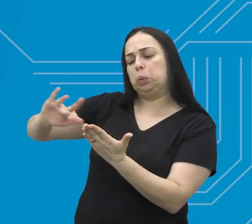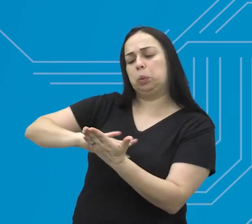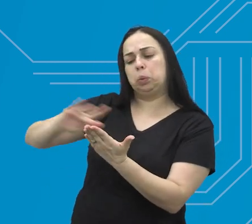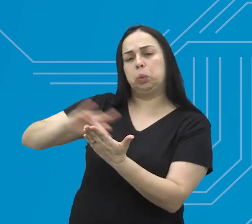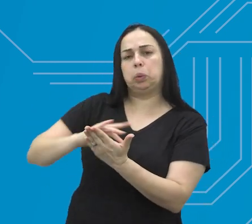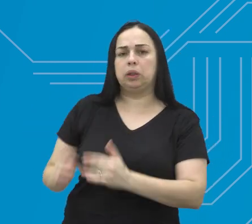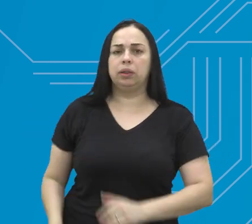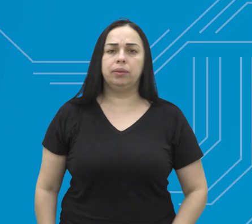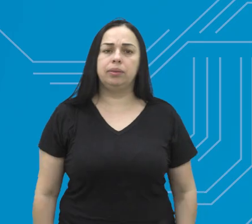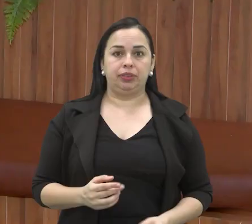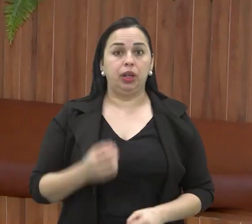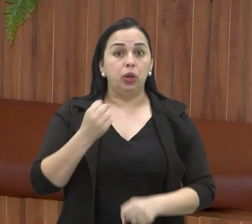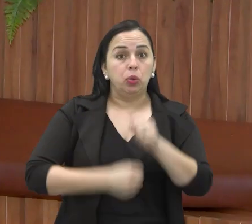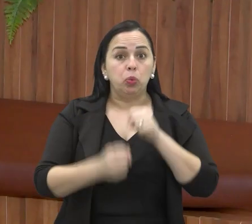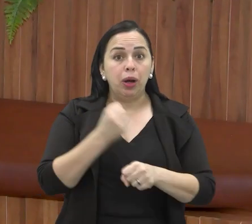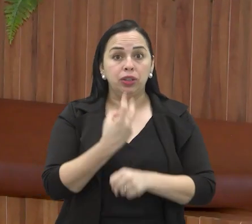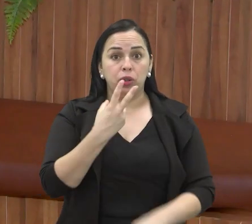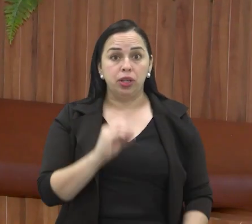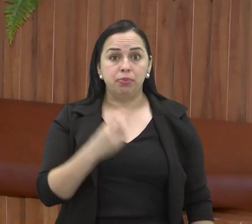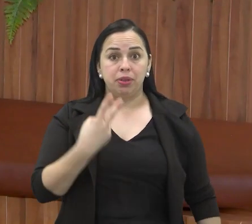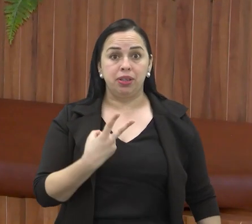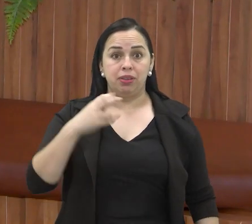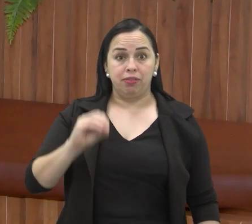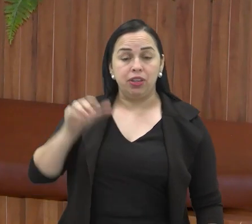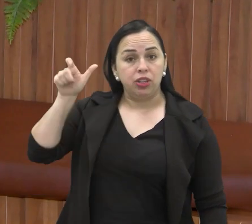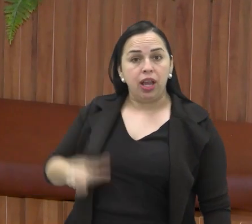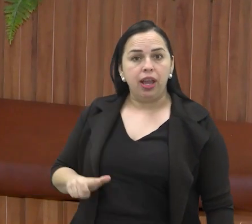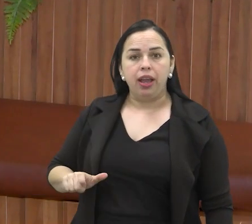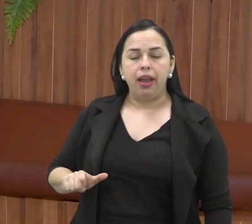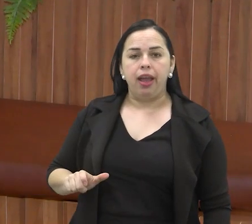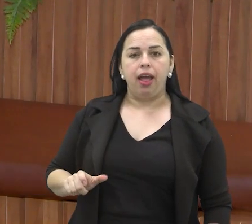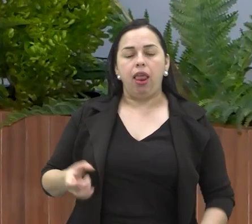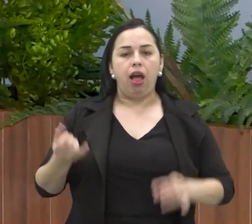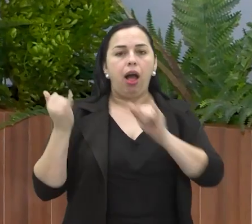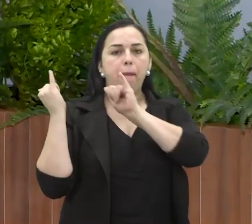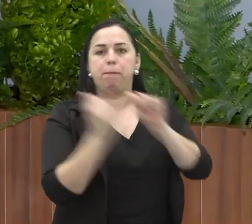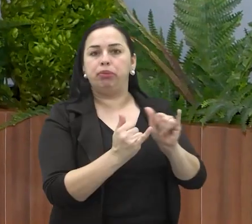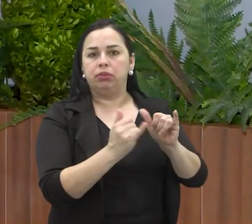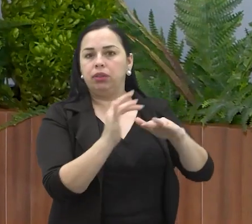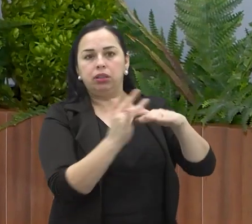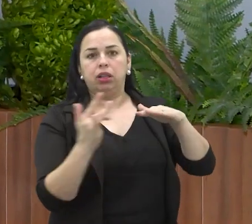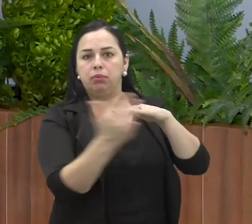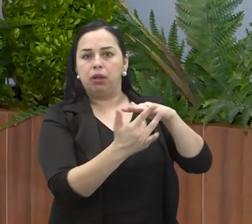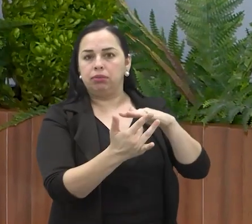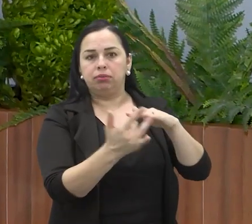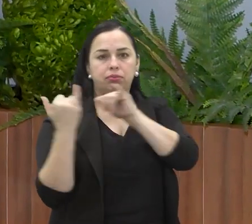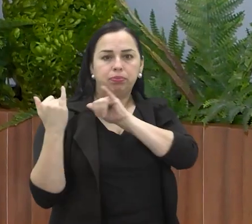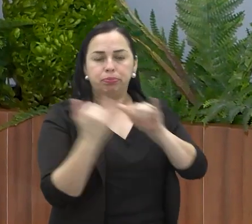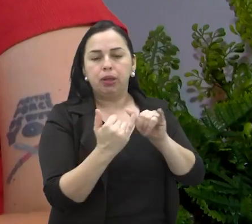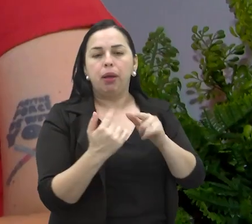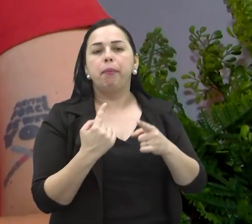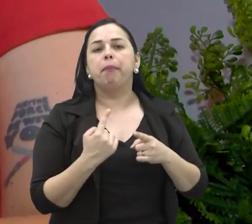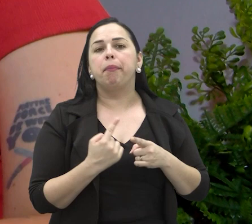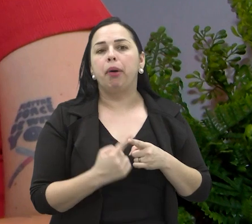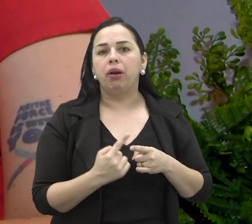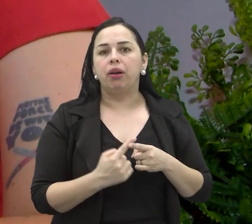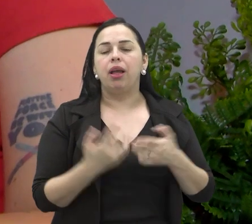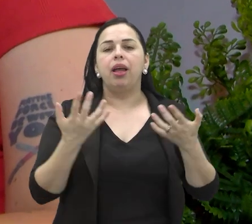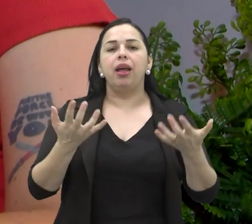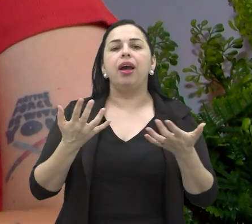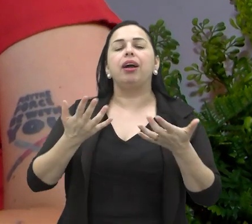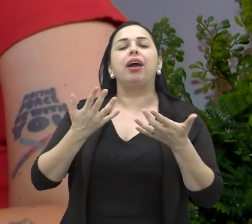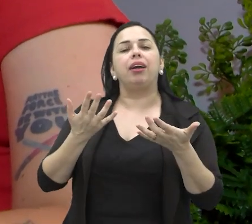das plataformas. Em 2020, a Marília decidiu abandonar as redes sociais. A